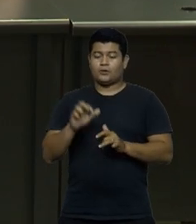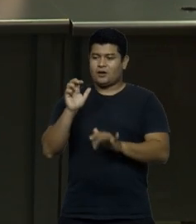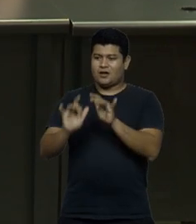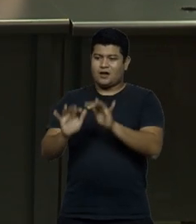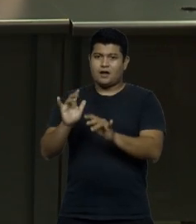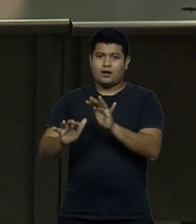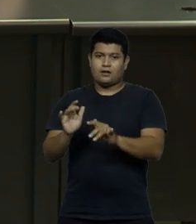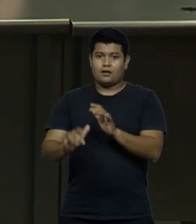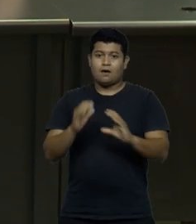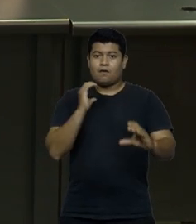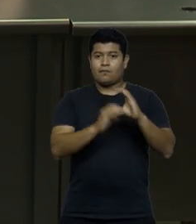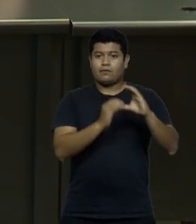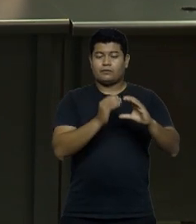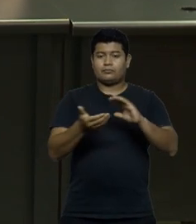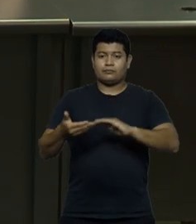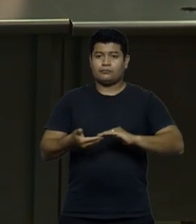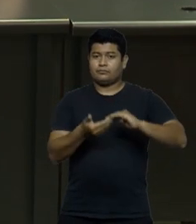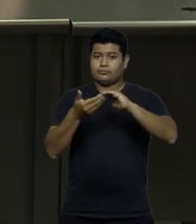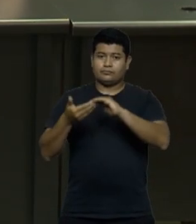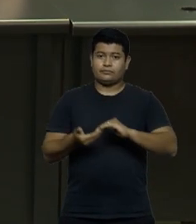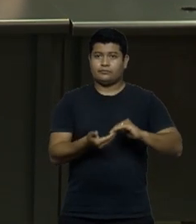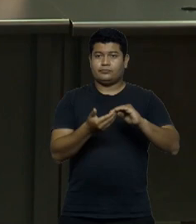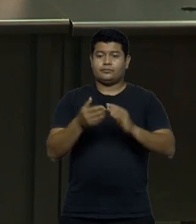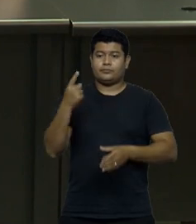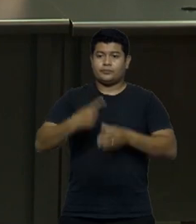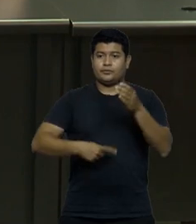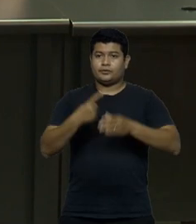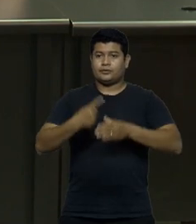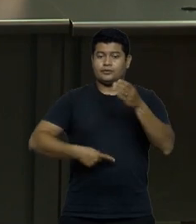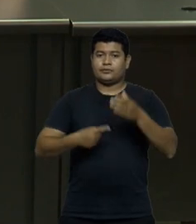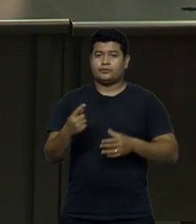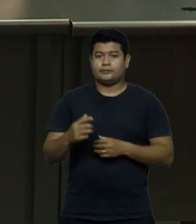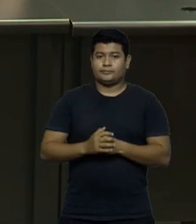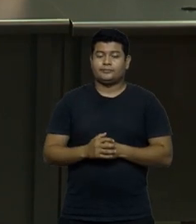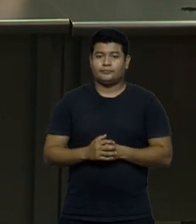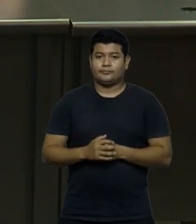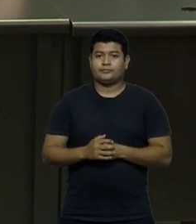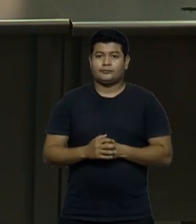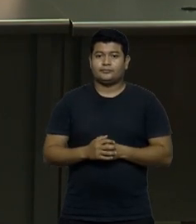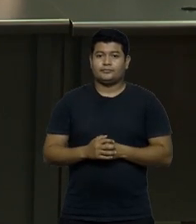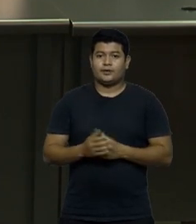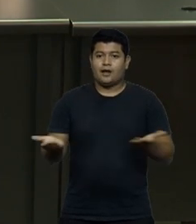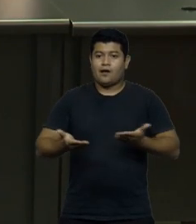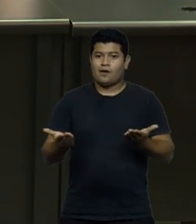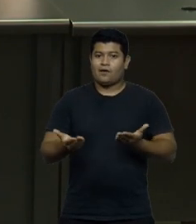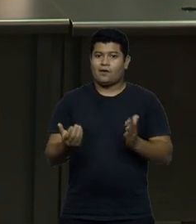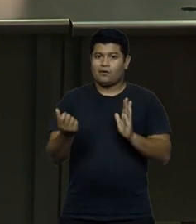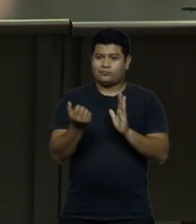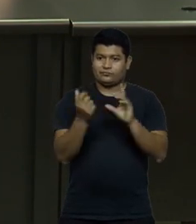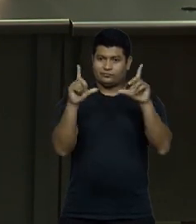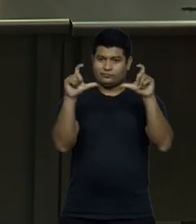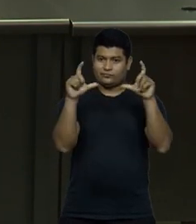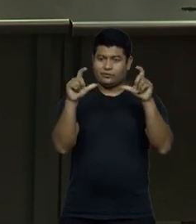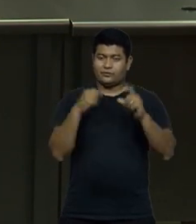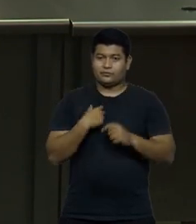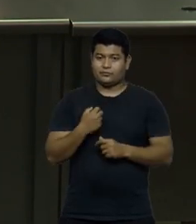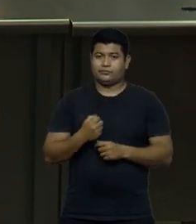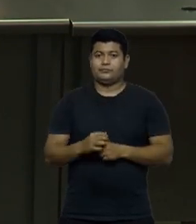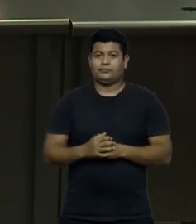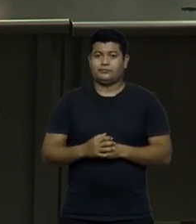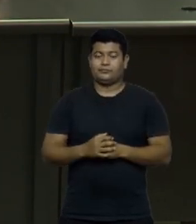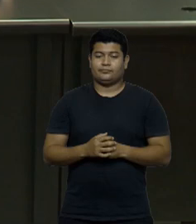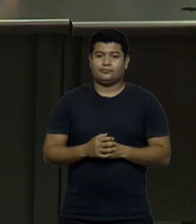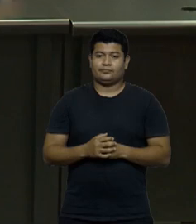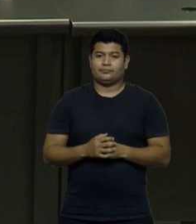comunicação cerimonial comissões aqui da casa muito obrigada Vamos fazer um registro e boa viagem e Valeu